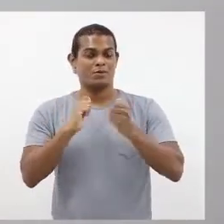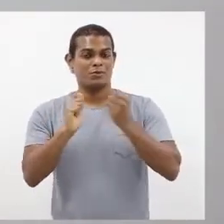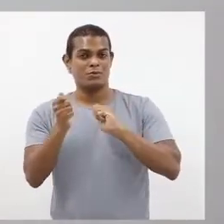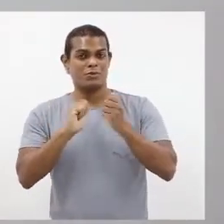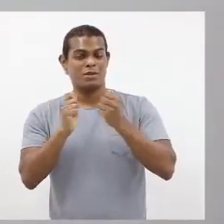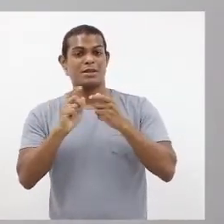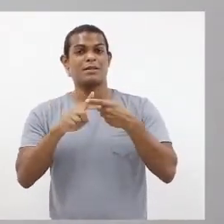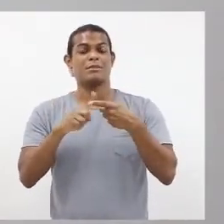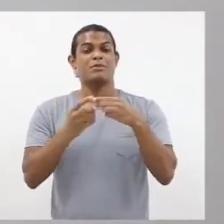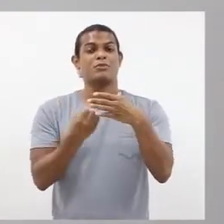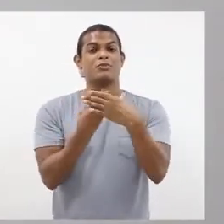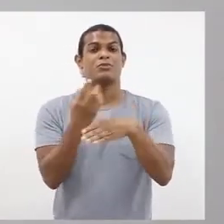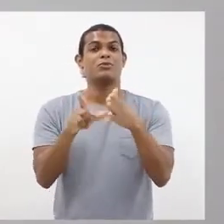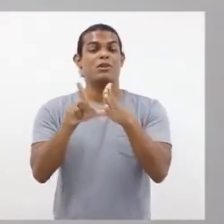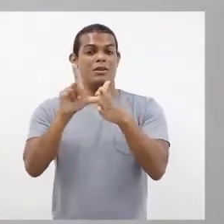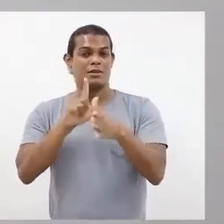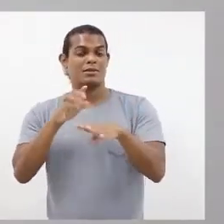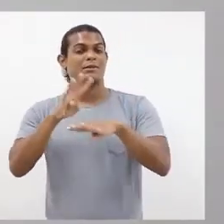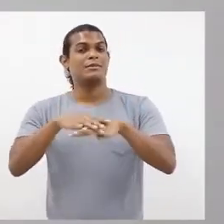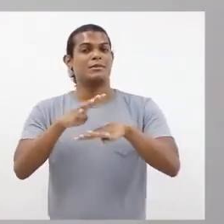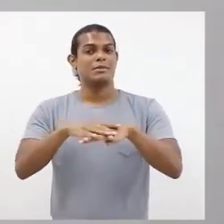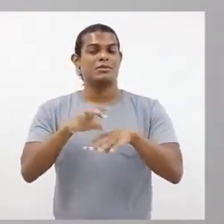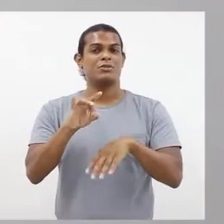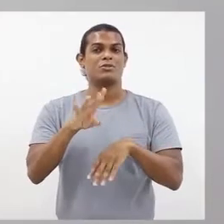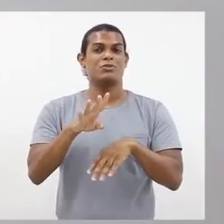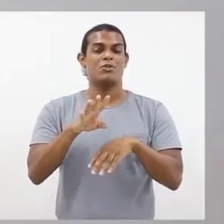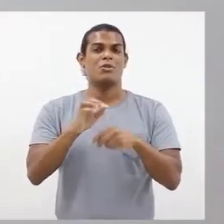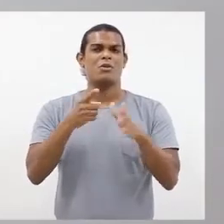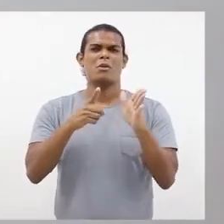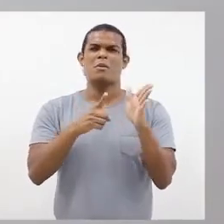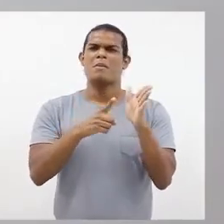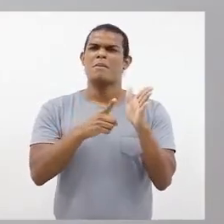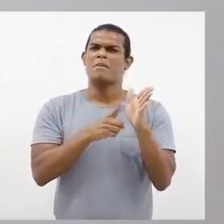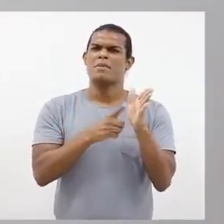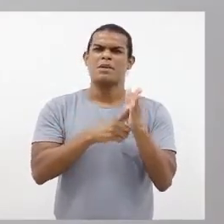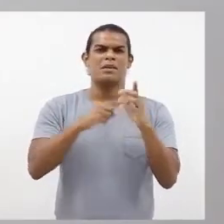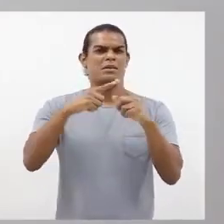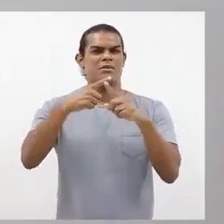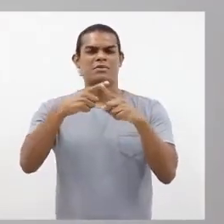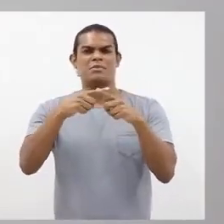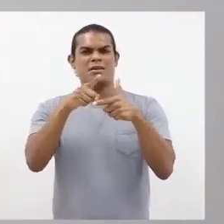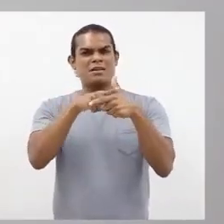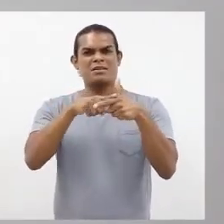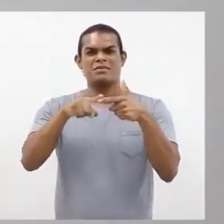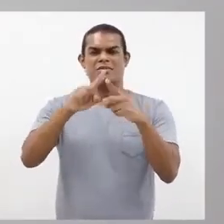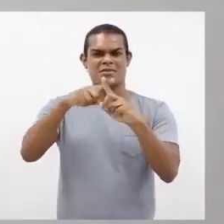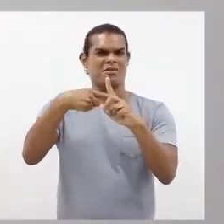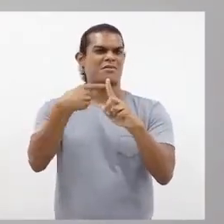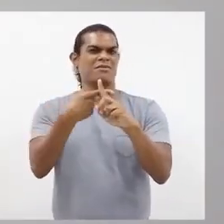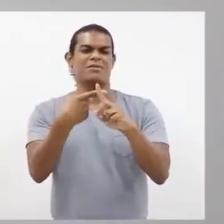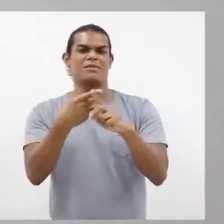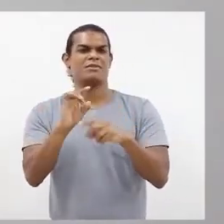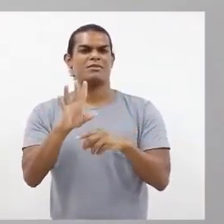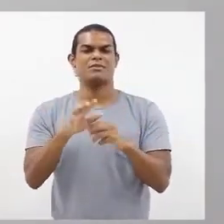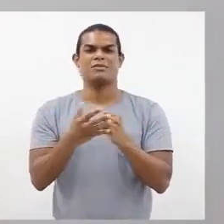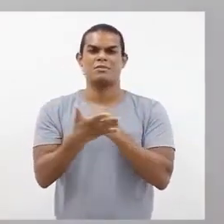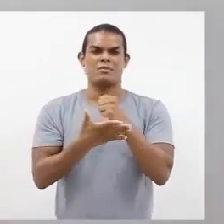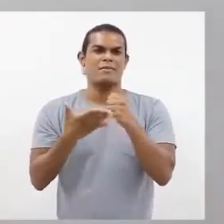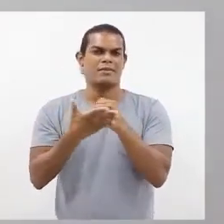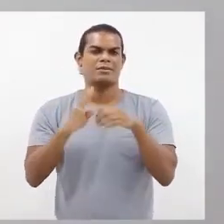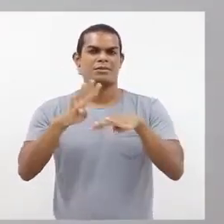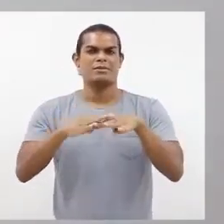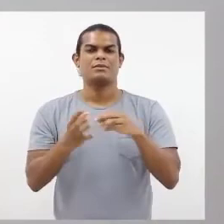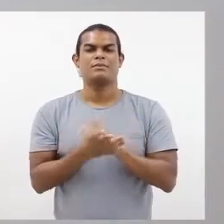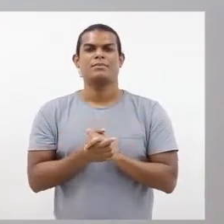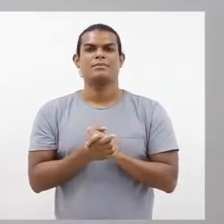Então, não tem muita matemática, só as operações básicas que a gente vai precisar para usar, tá? A nossa